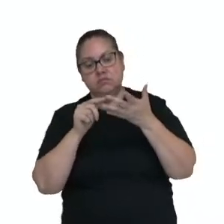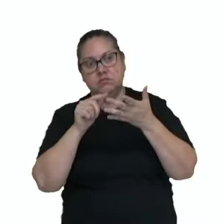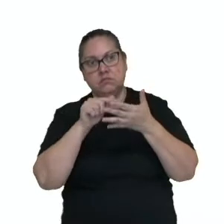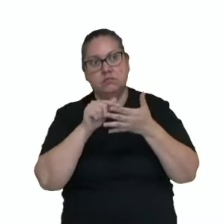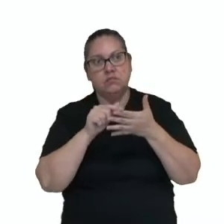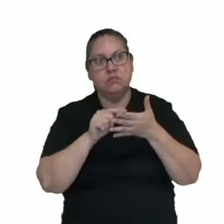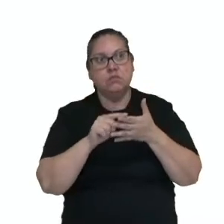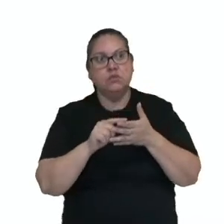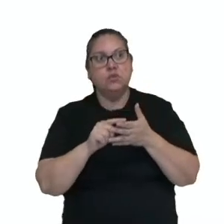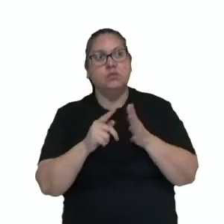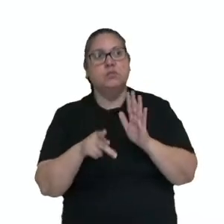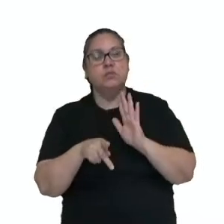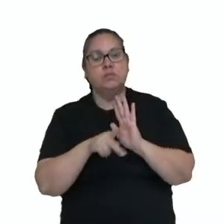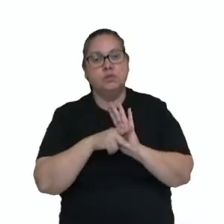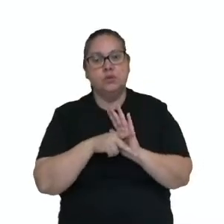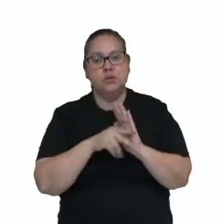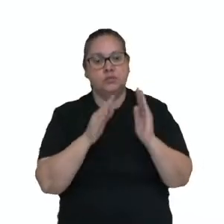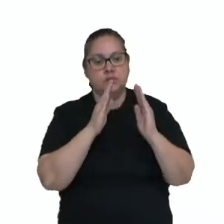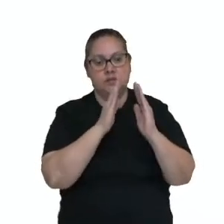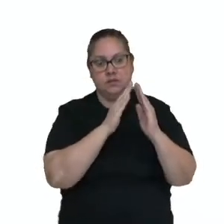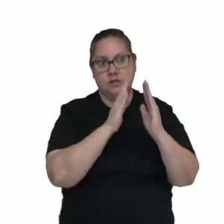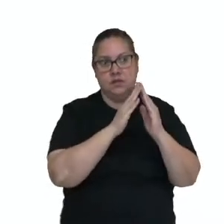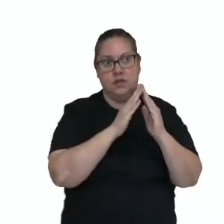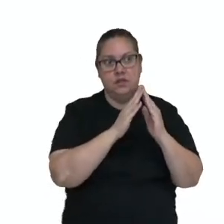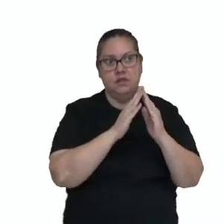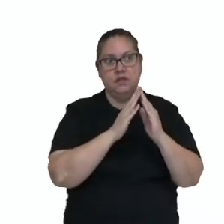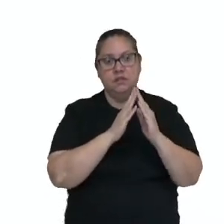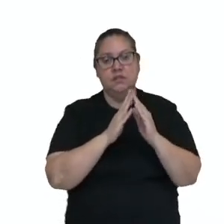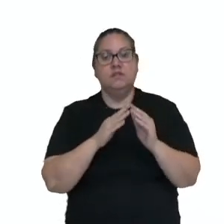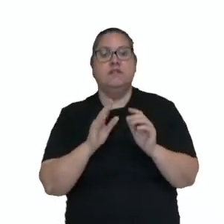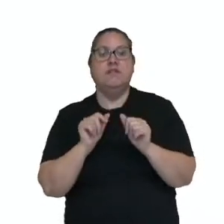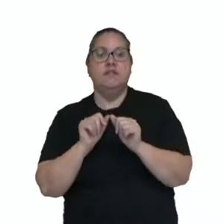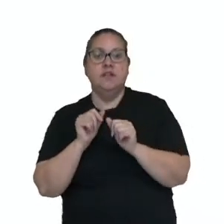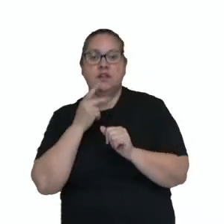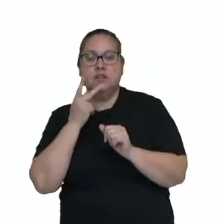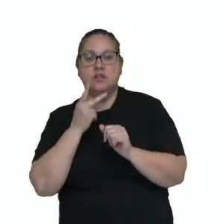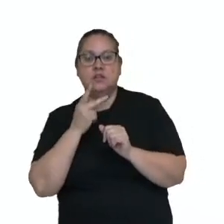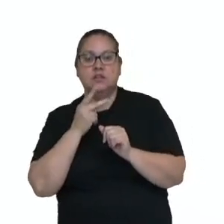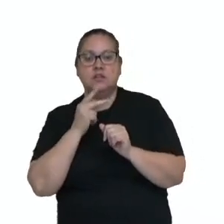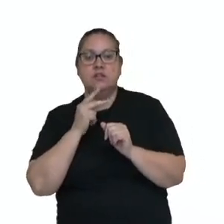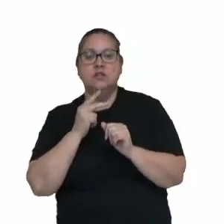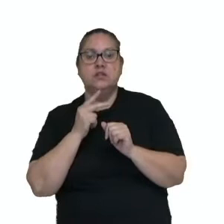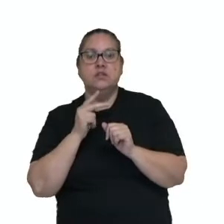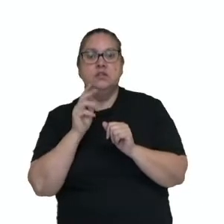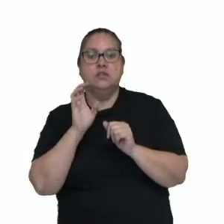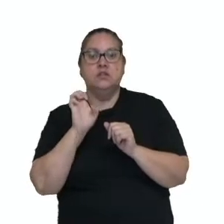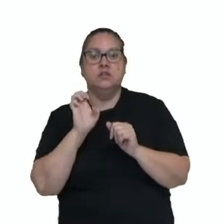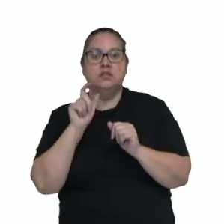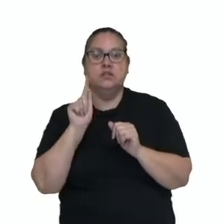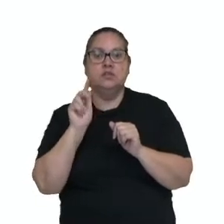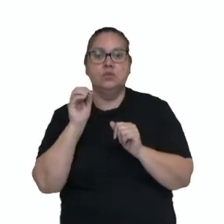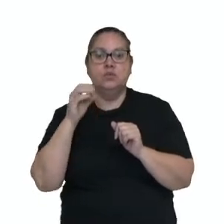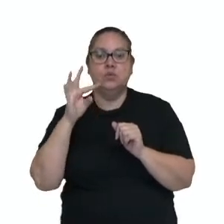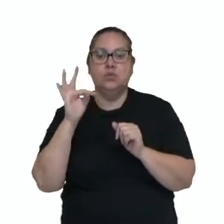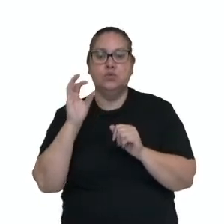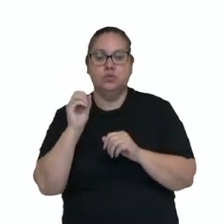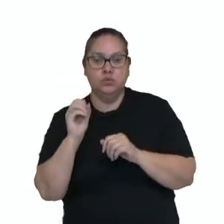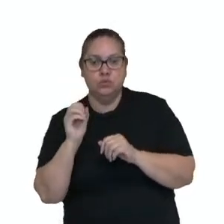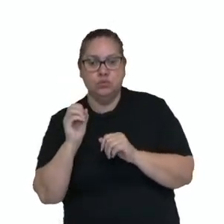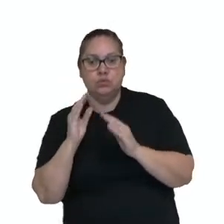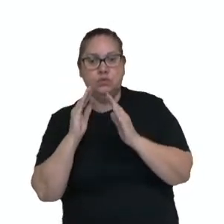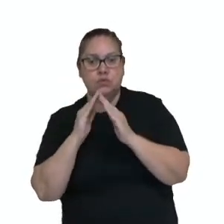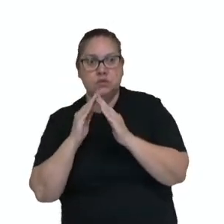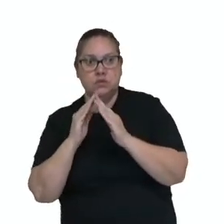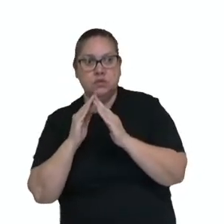resíduos provenientes das residências formam o que a gente chama de esgoto doméstico. Os formados no processo